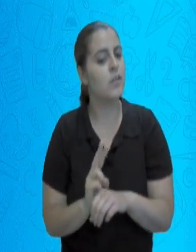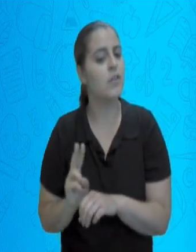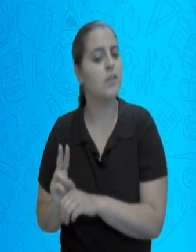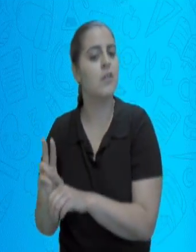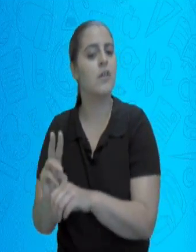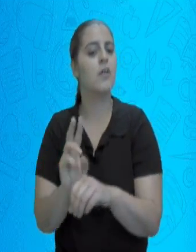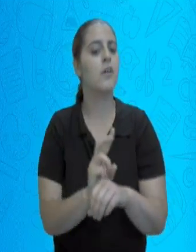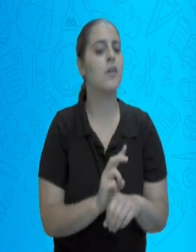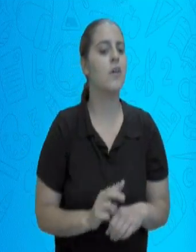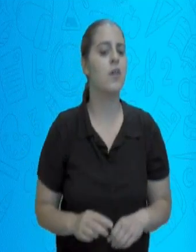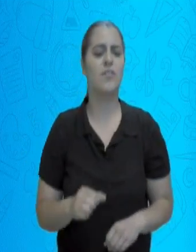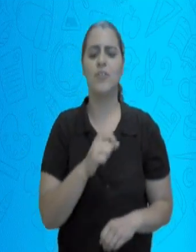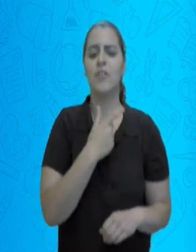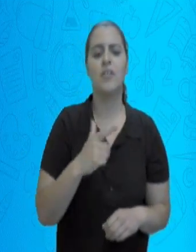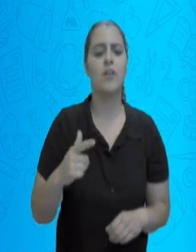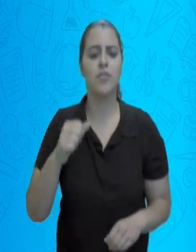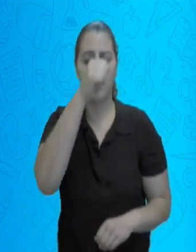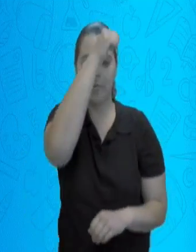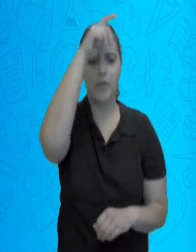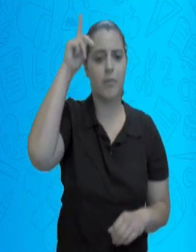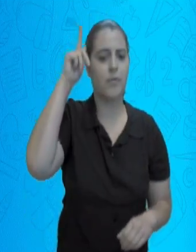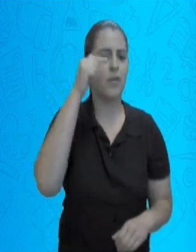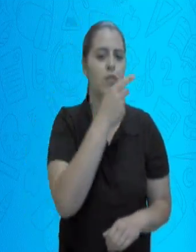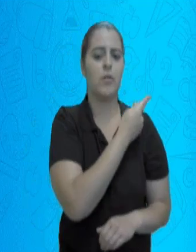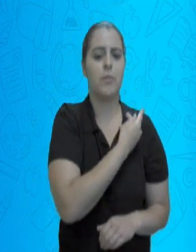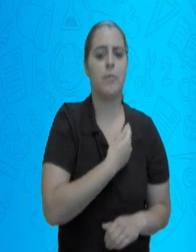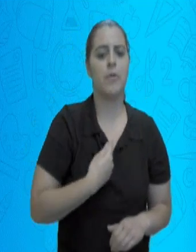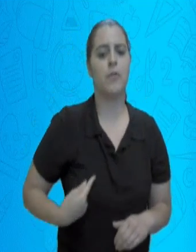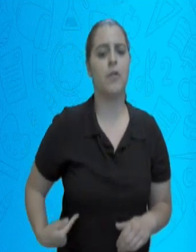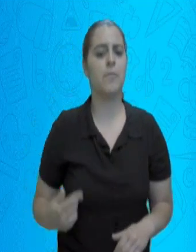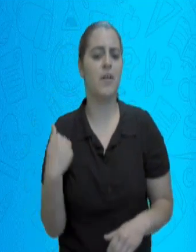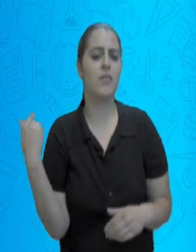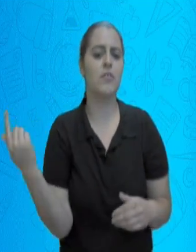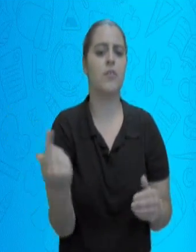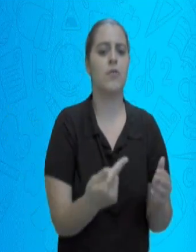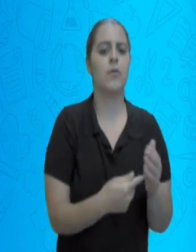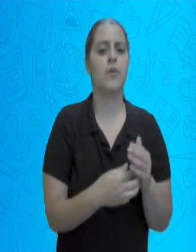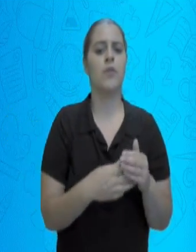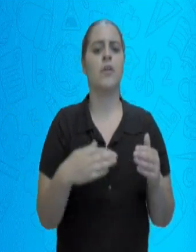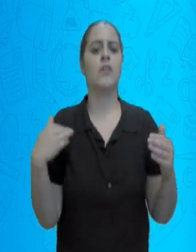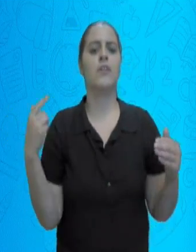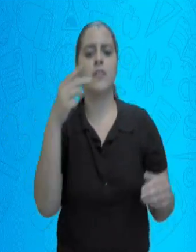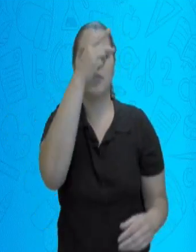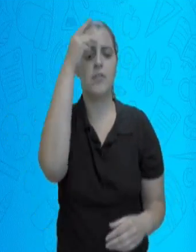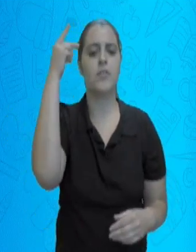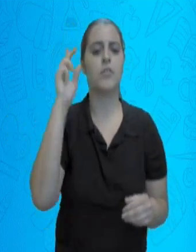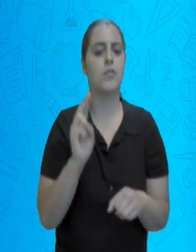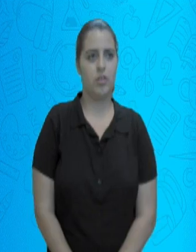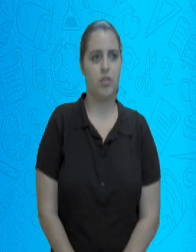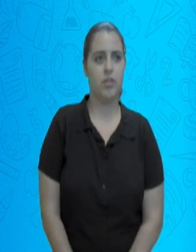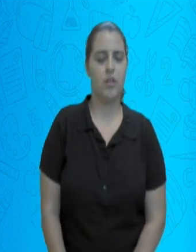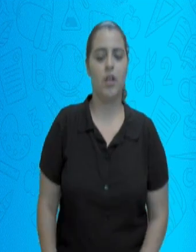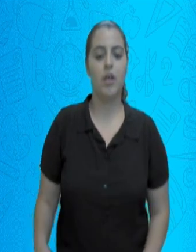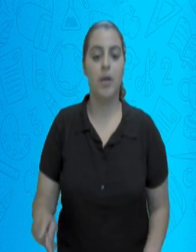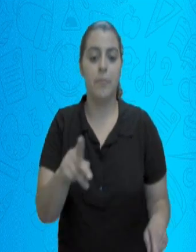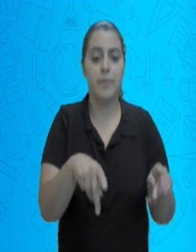pela prefeitura, não só pelos governantes, mas todos nós devemos cuidar deles.